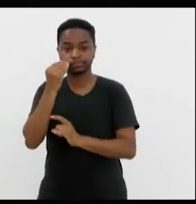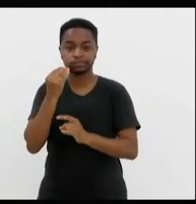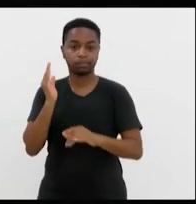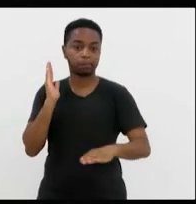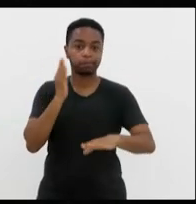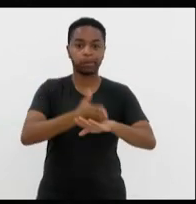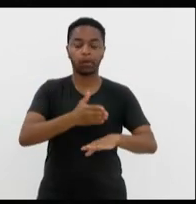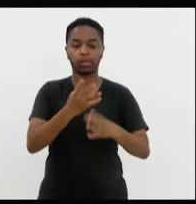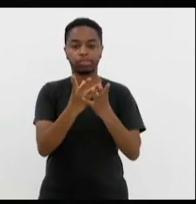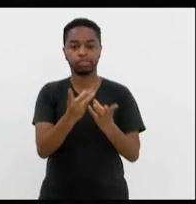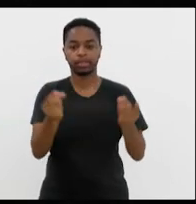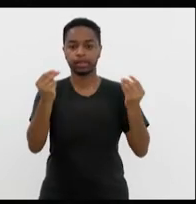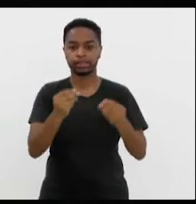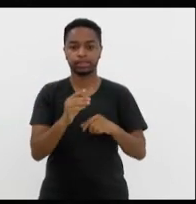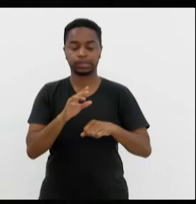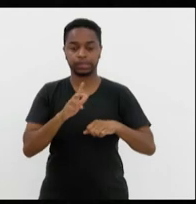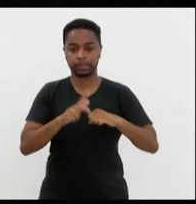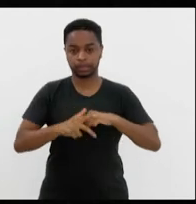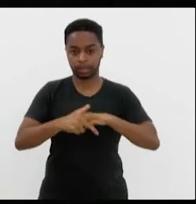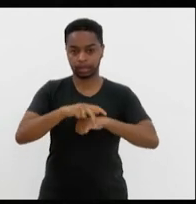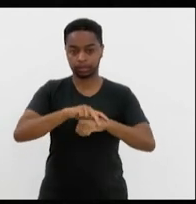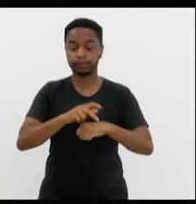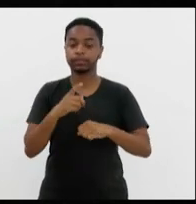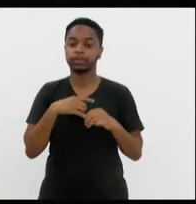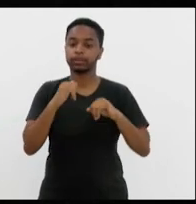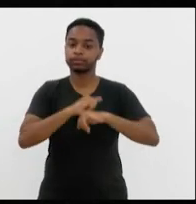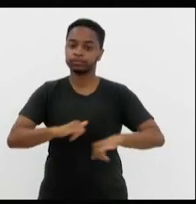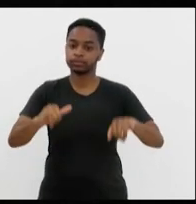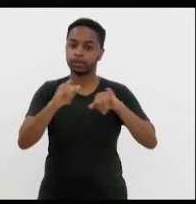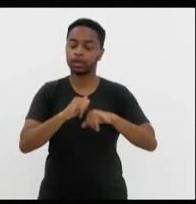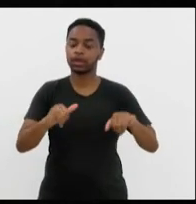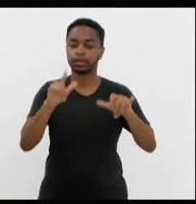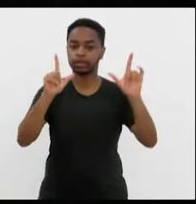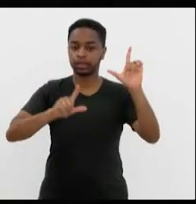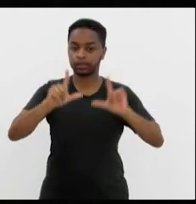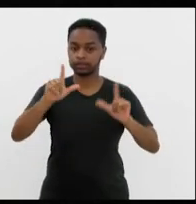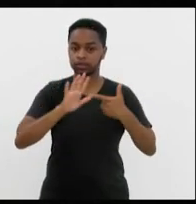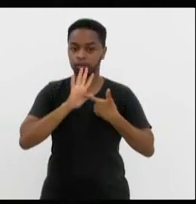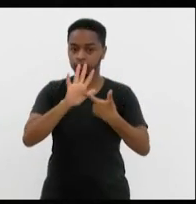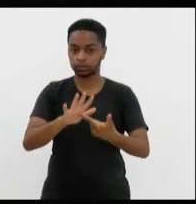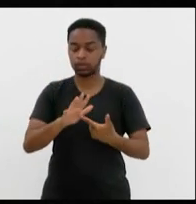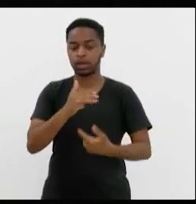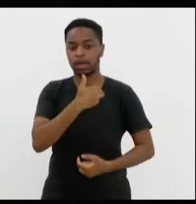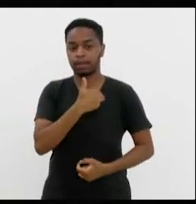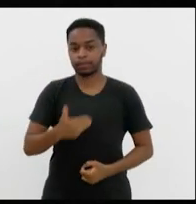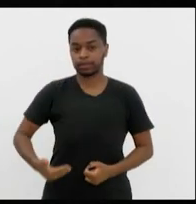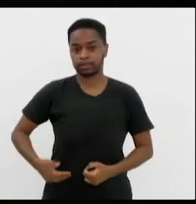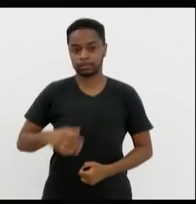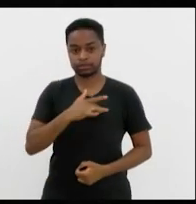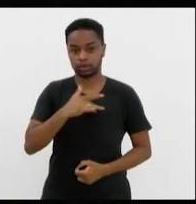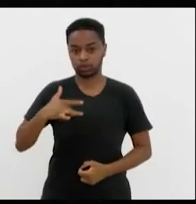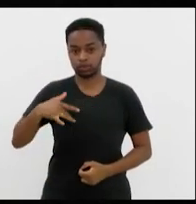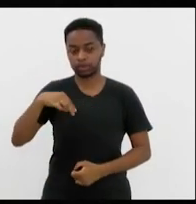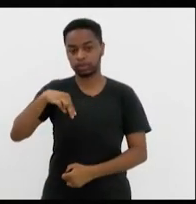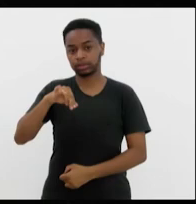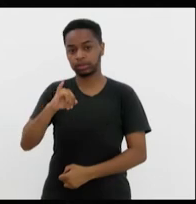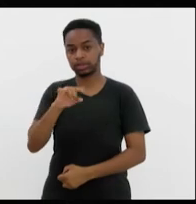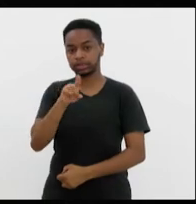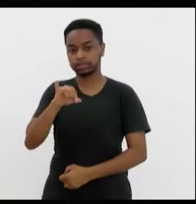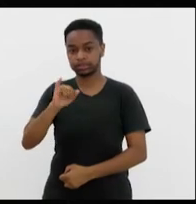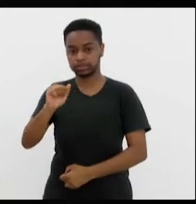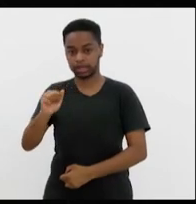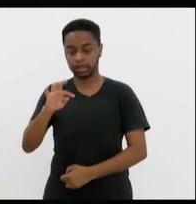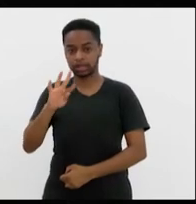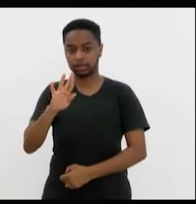Dengue. Conforme teve o pronunciamento em rede nacional, a ministra da Saúde, Nízia Trindade,